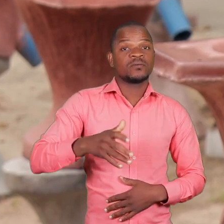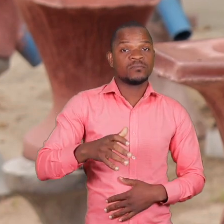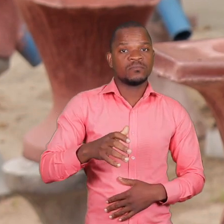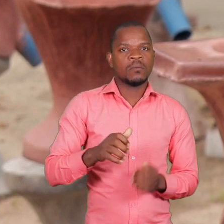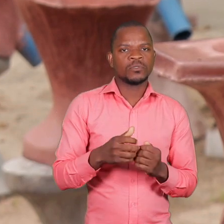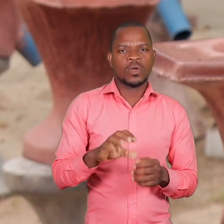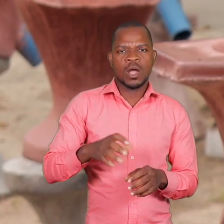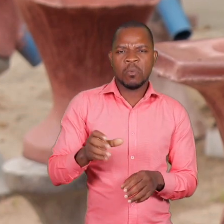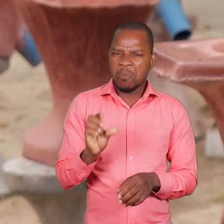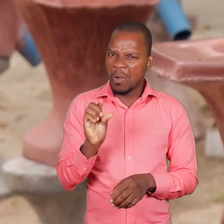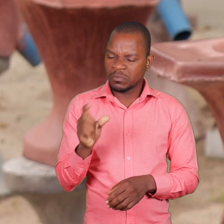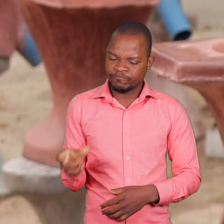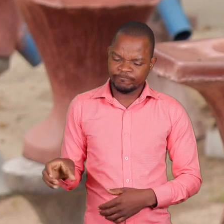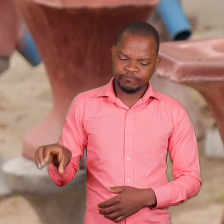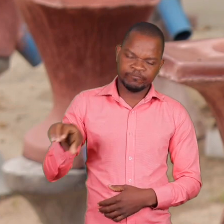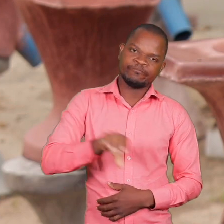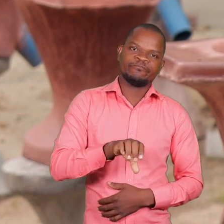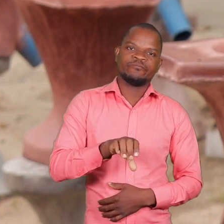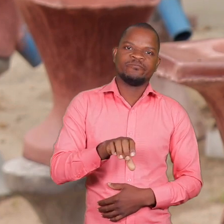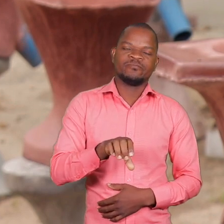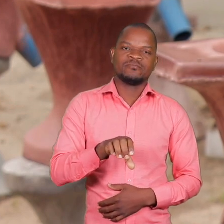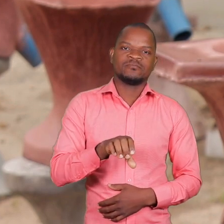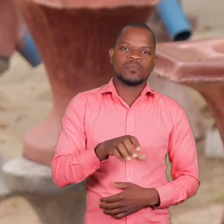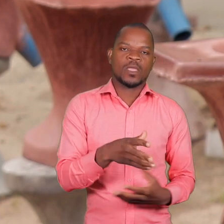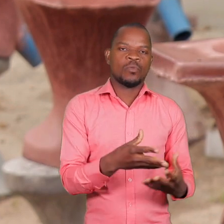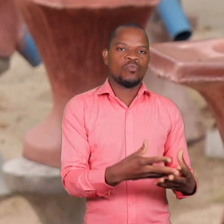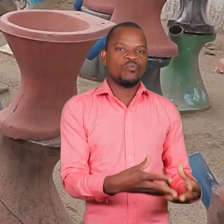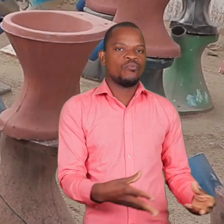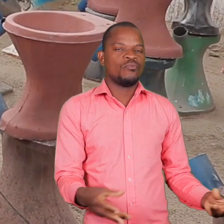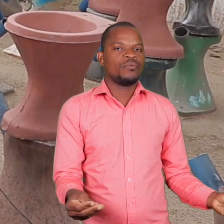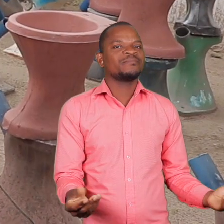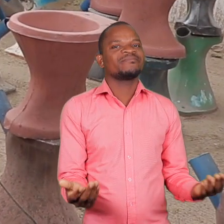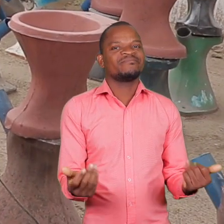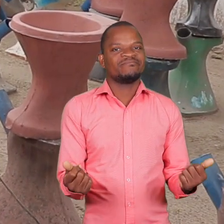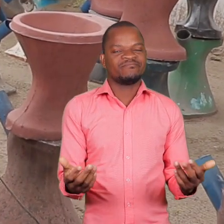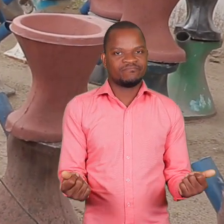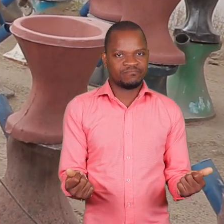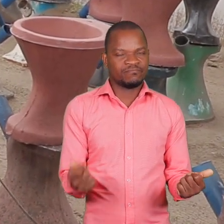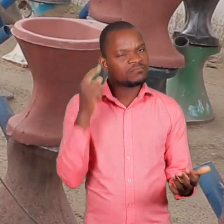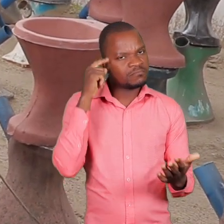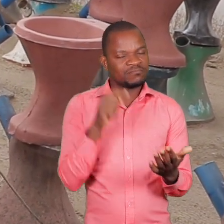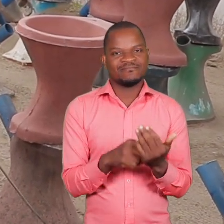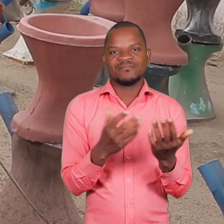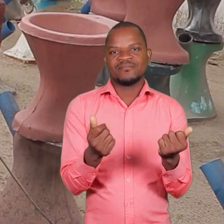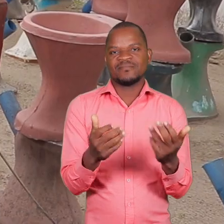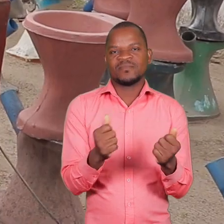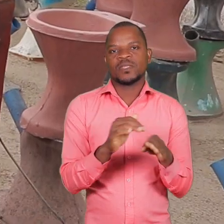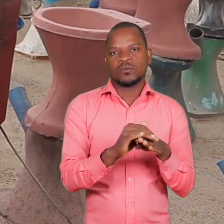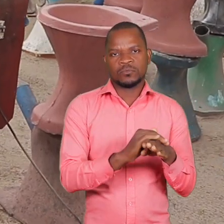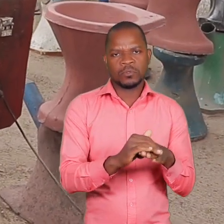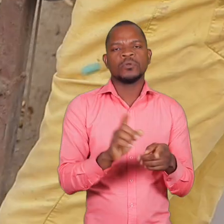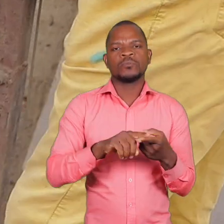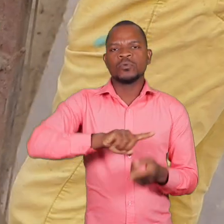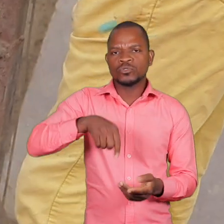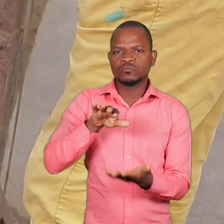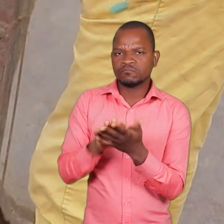Com apenas um copo de água, nós conseguimos vazar todo o conteúdo. Então, ela é sustentável e de fácil